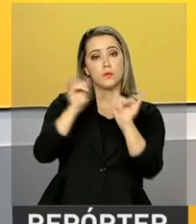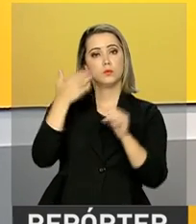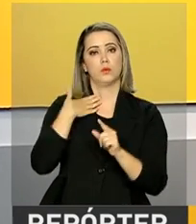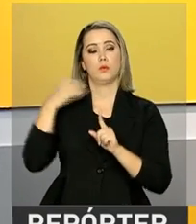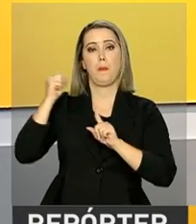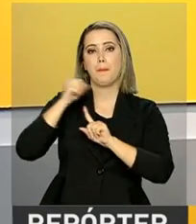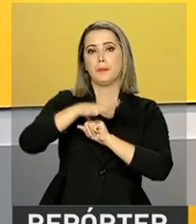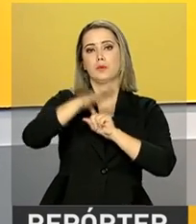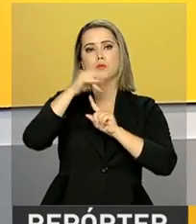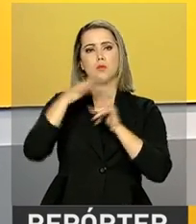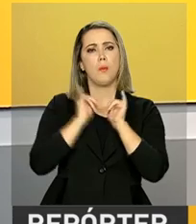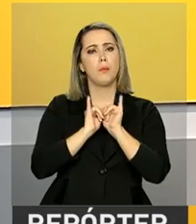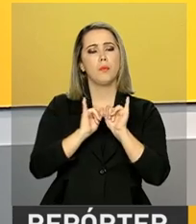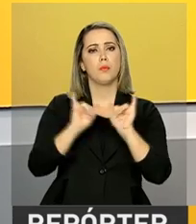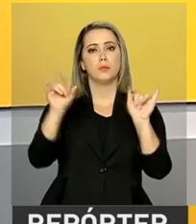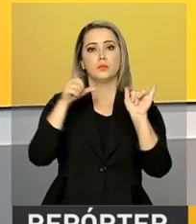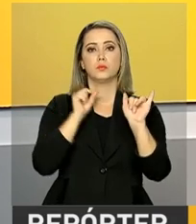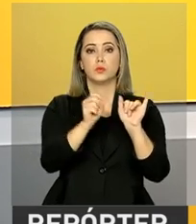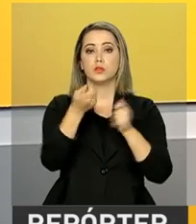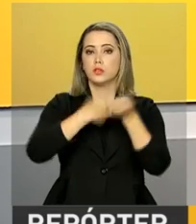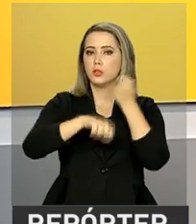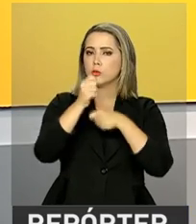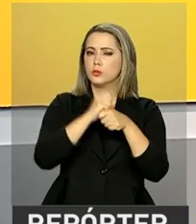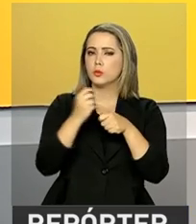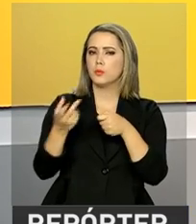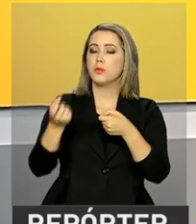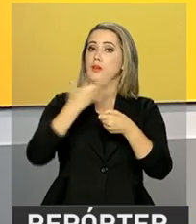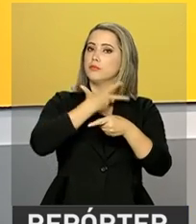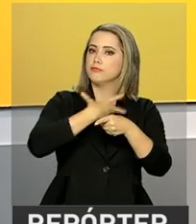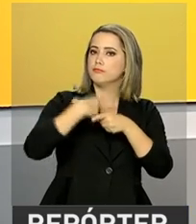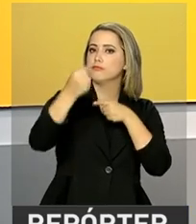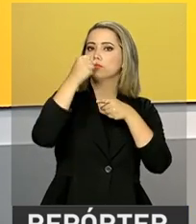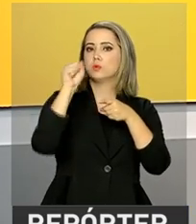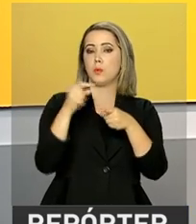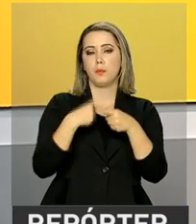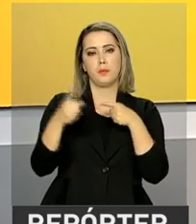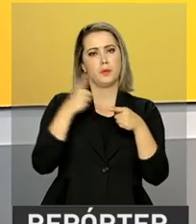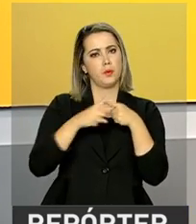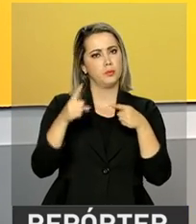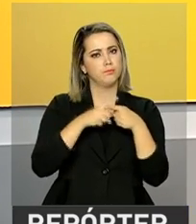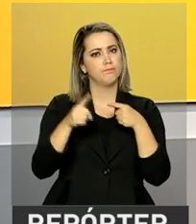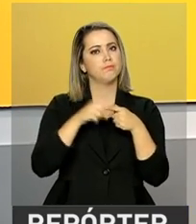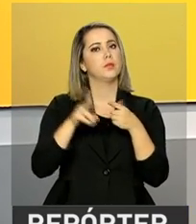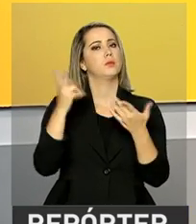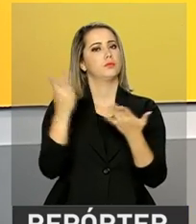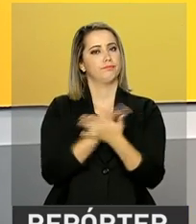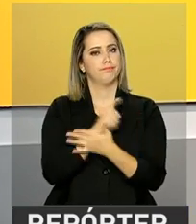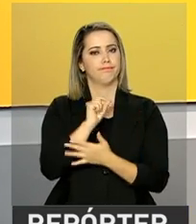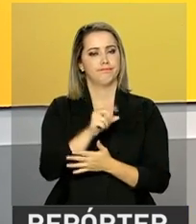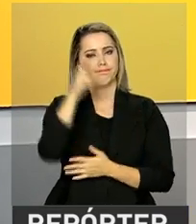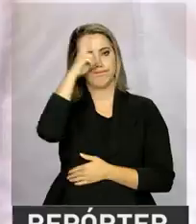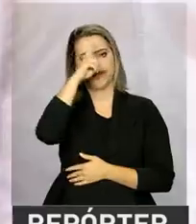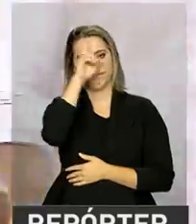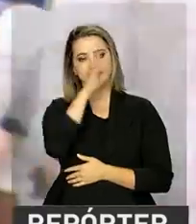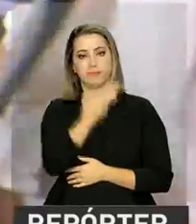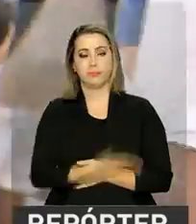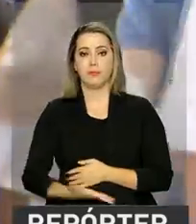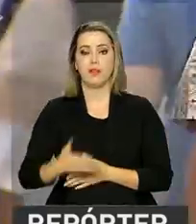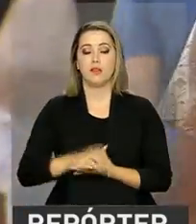central mostram que a economia brasileira está ganhando fôlego e que o país está vencendo a pior recessão da